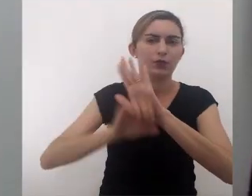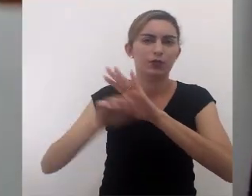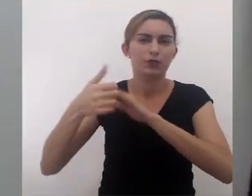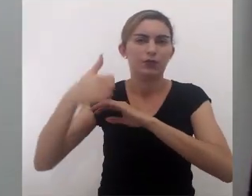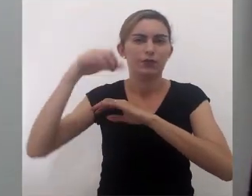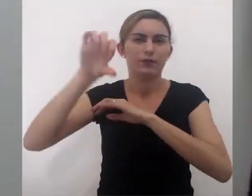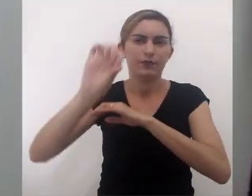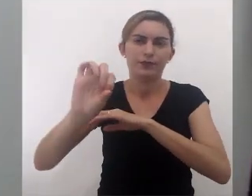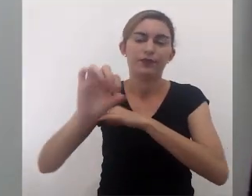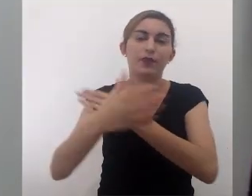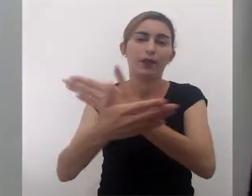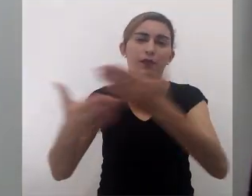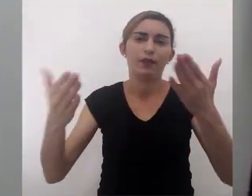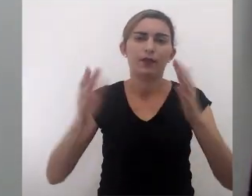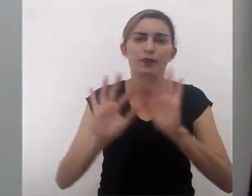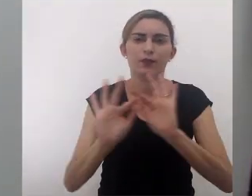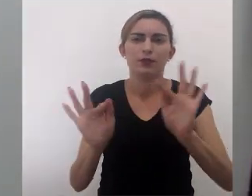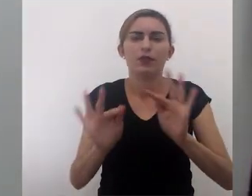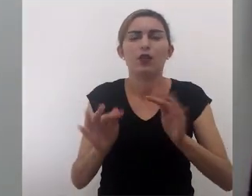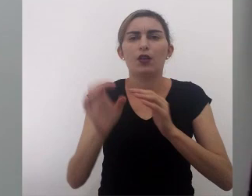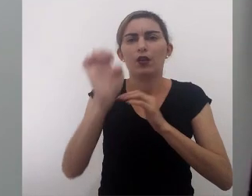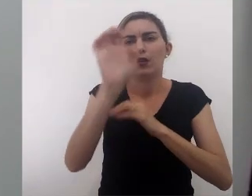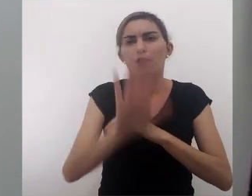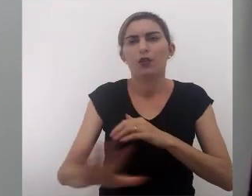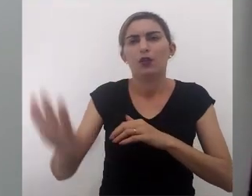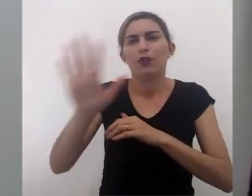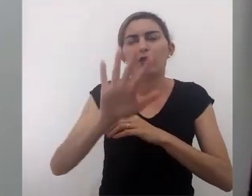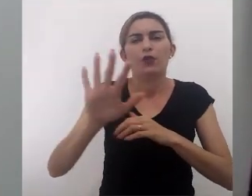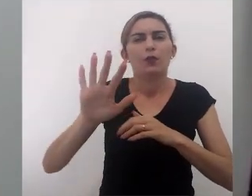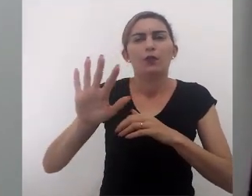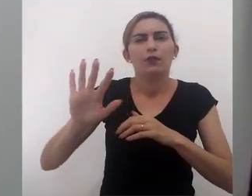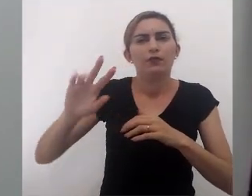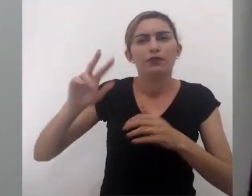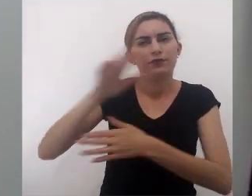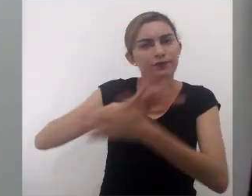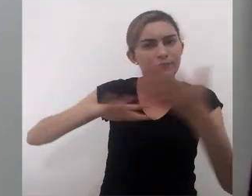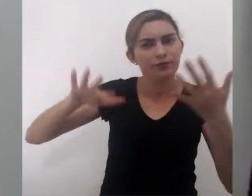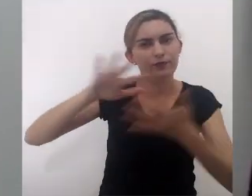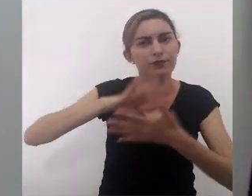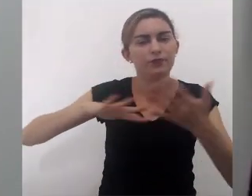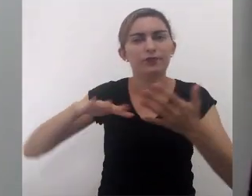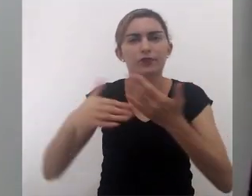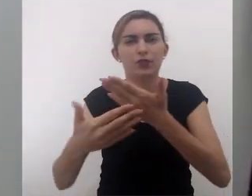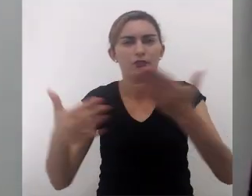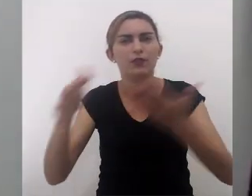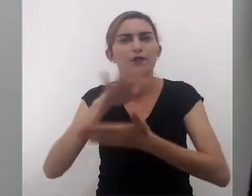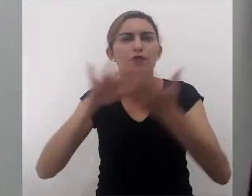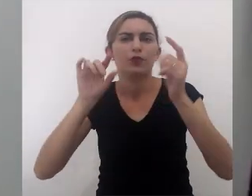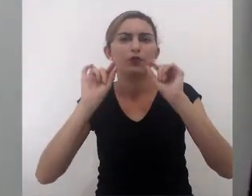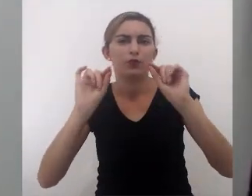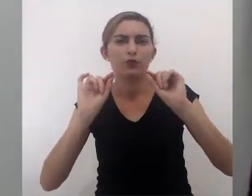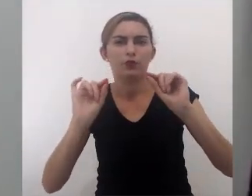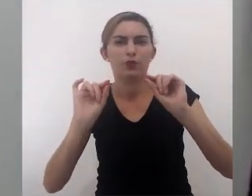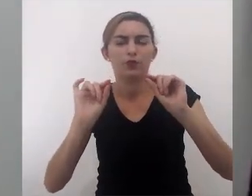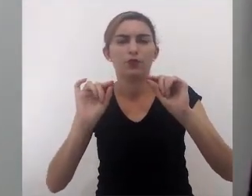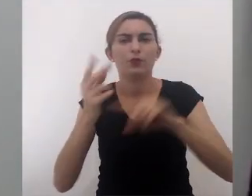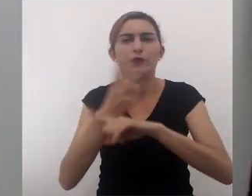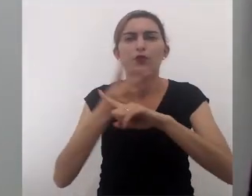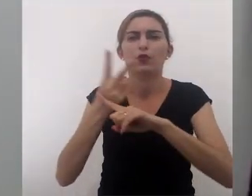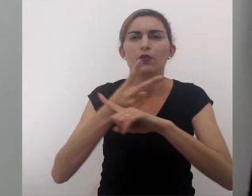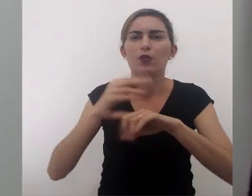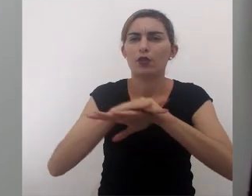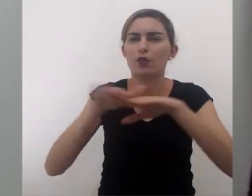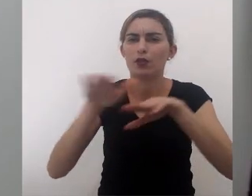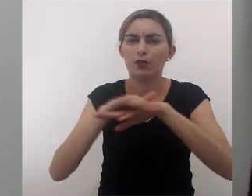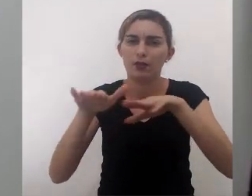século XIX, ela simplesmente é uma Europa mergulhada em revoluções. Revoluções que